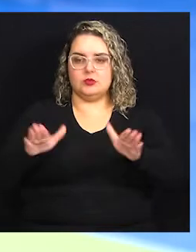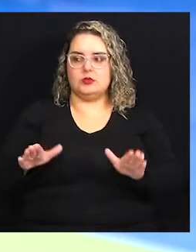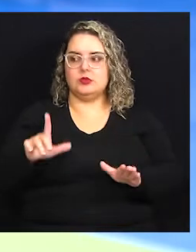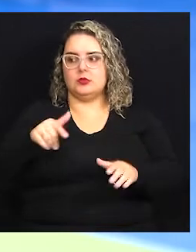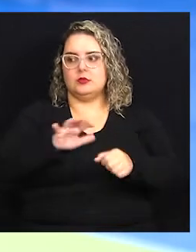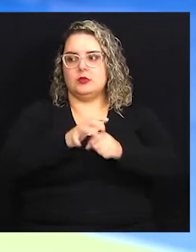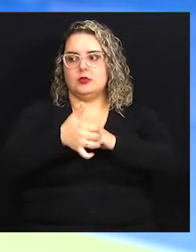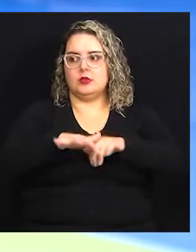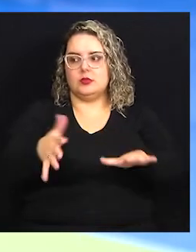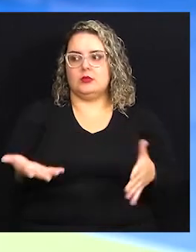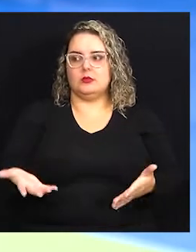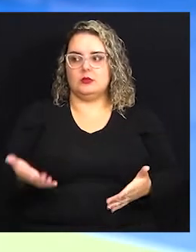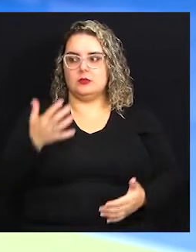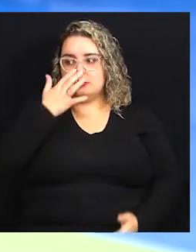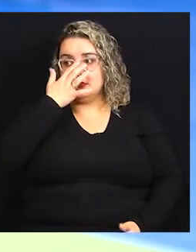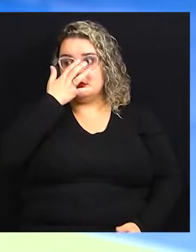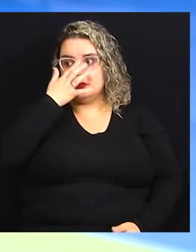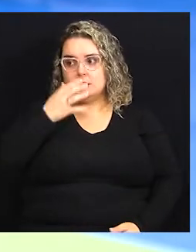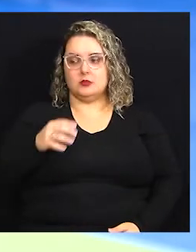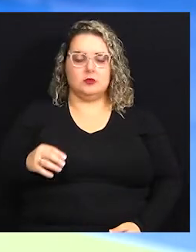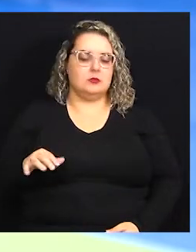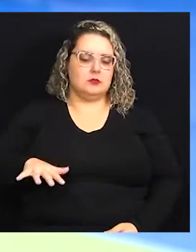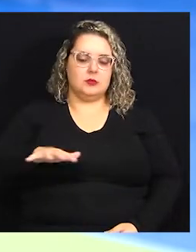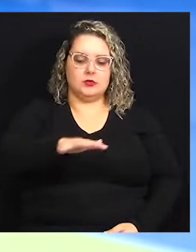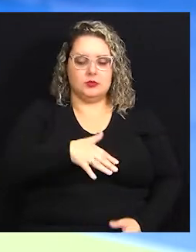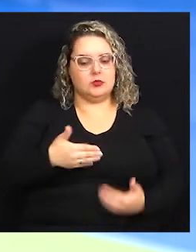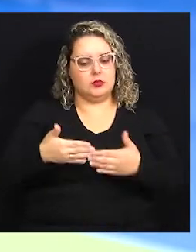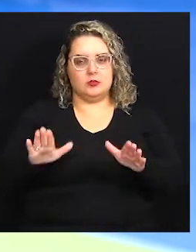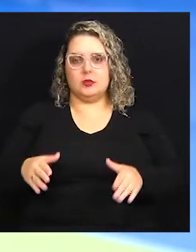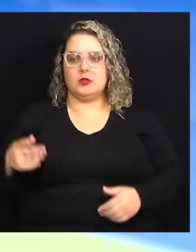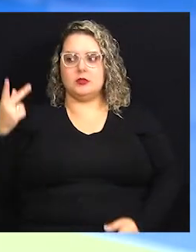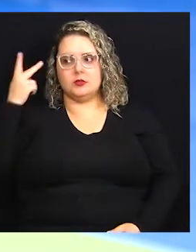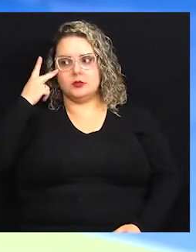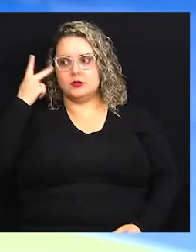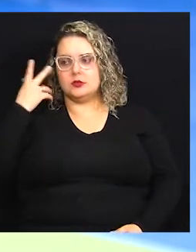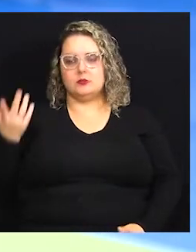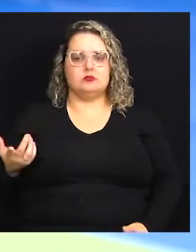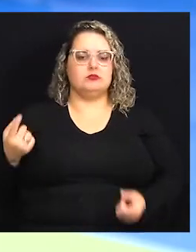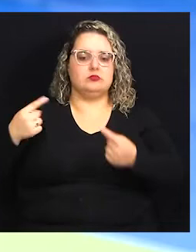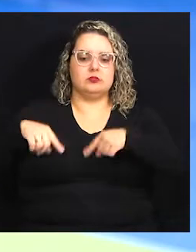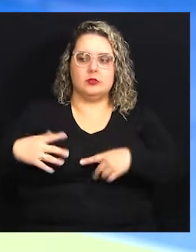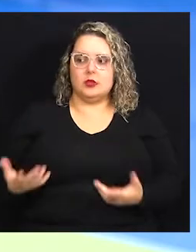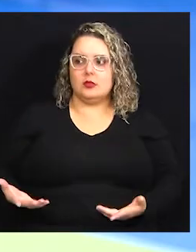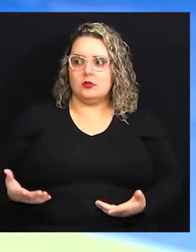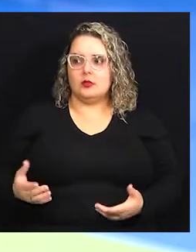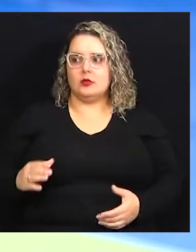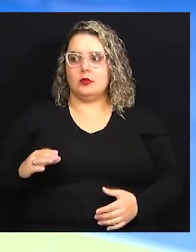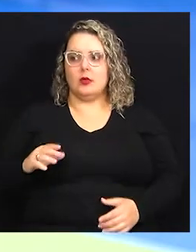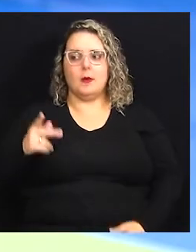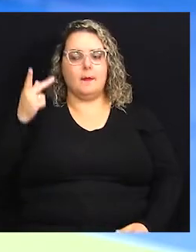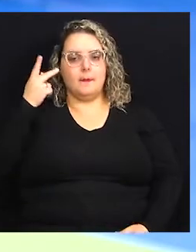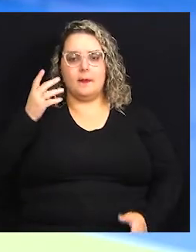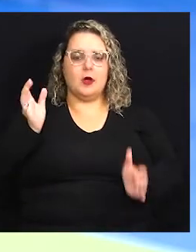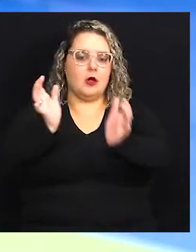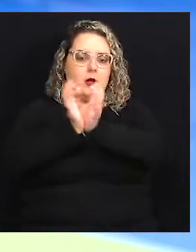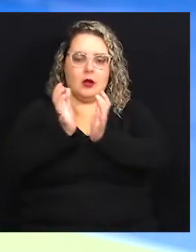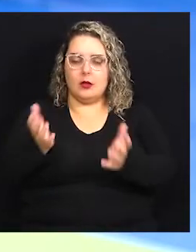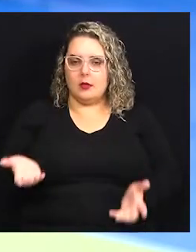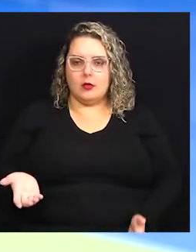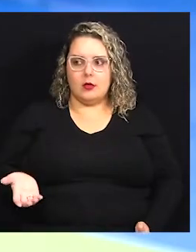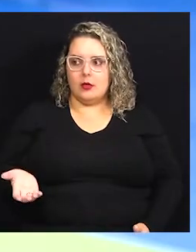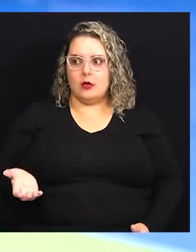depois da pandemia. Então, em São Paulo você tem regionais, jogos abertos, Paulista, Copa São Paulo e os